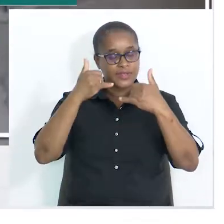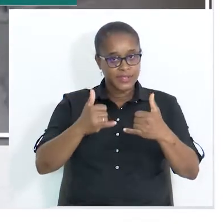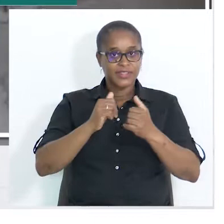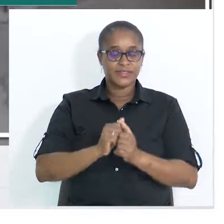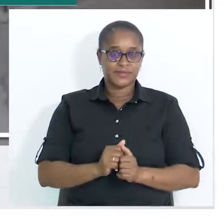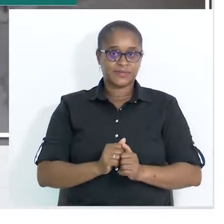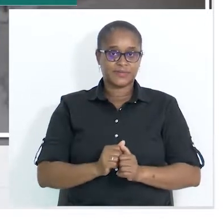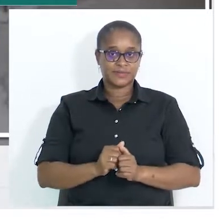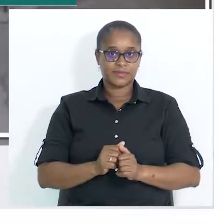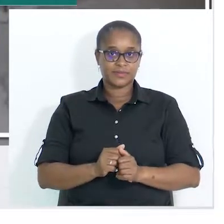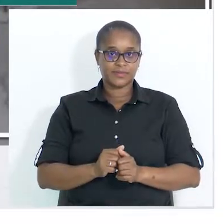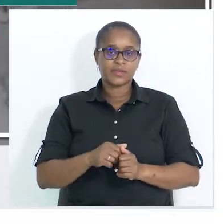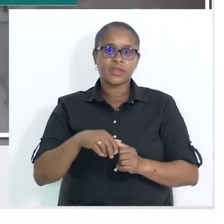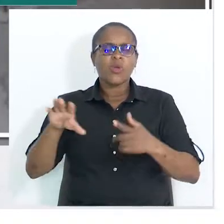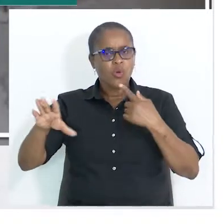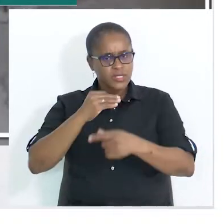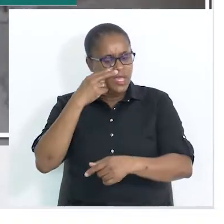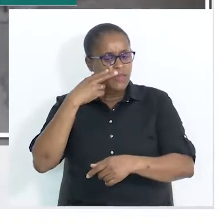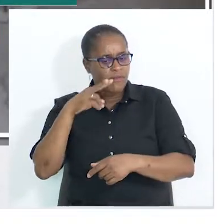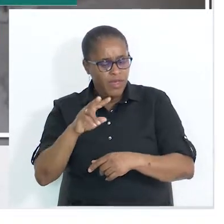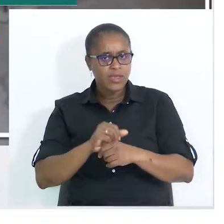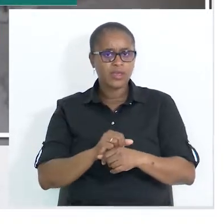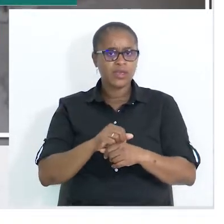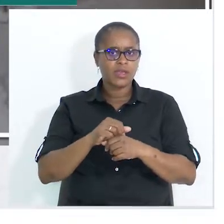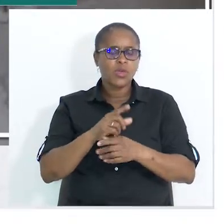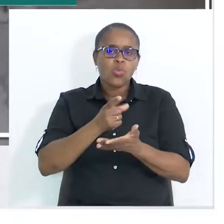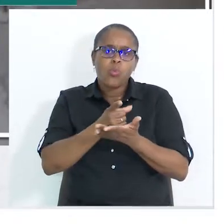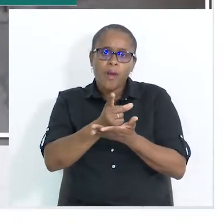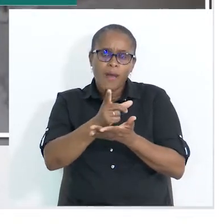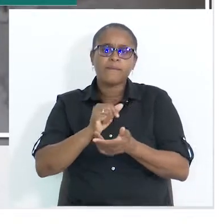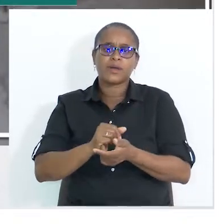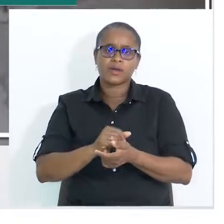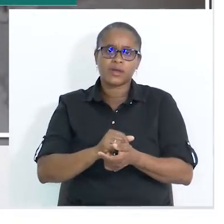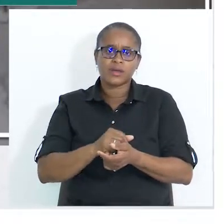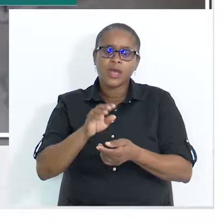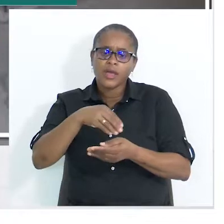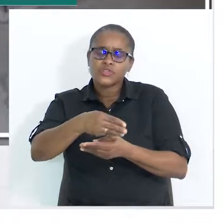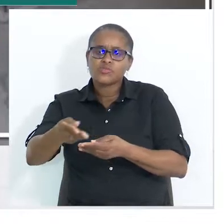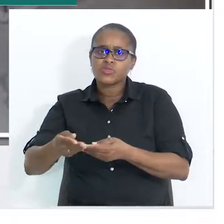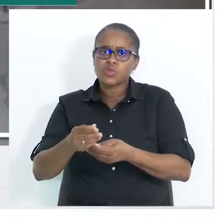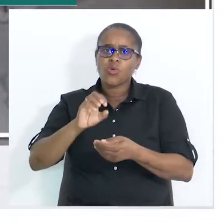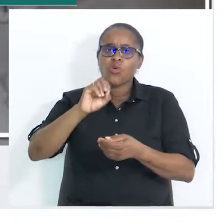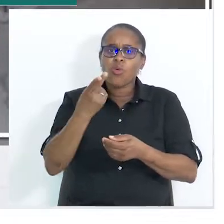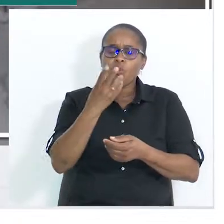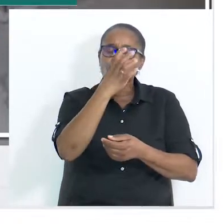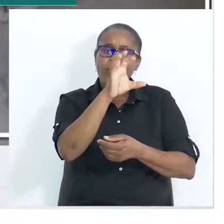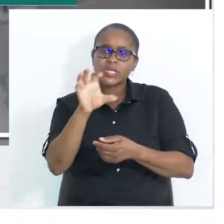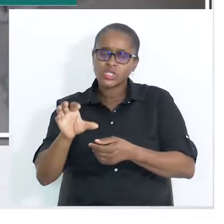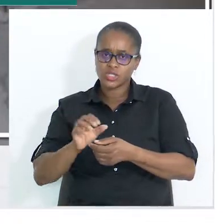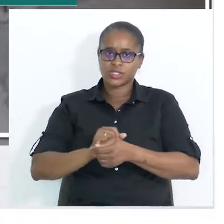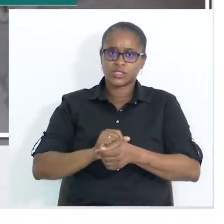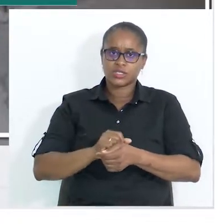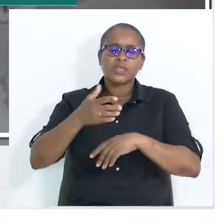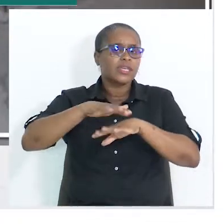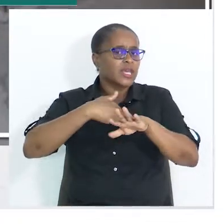seguida, consegues ver no mapa a distribuição ou então os países